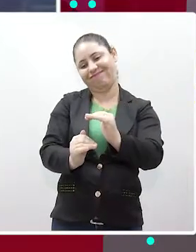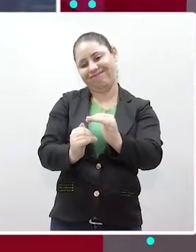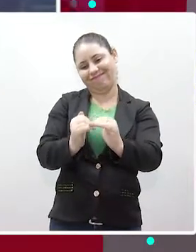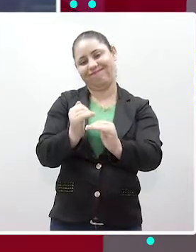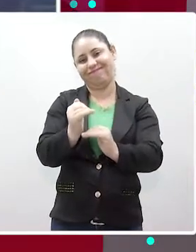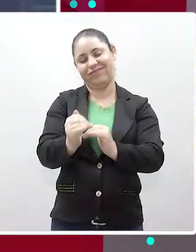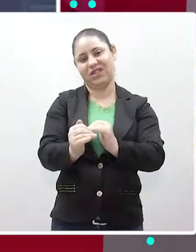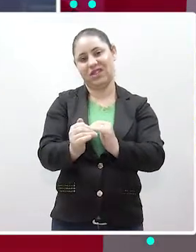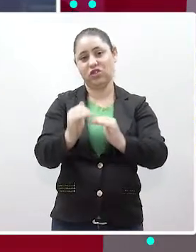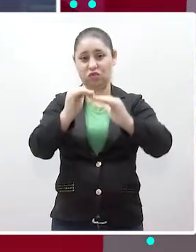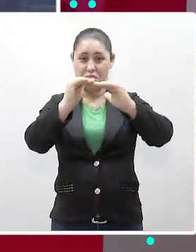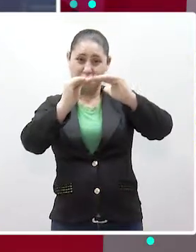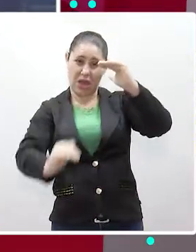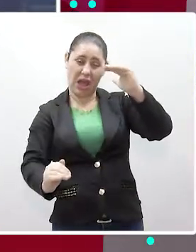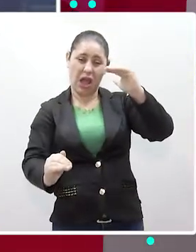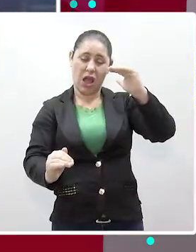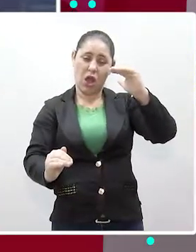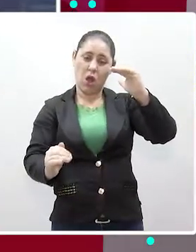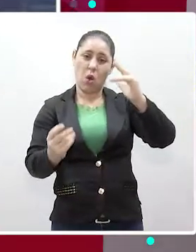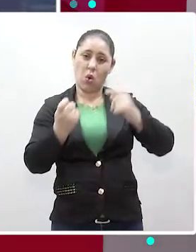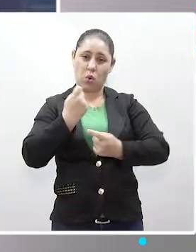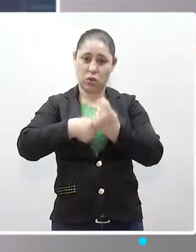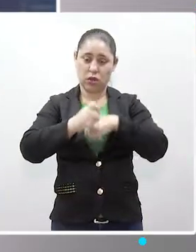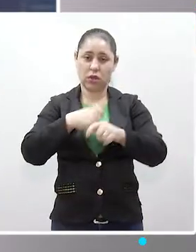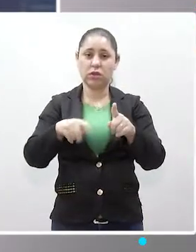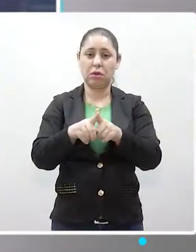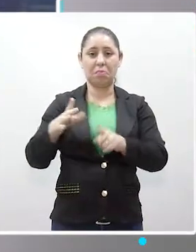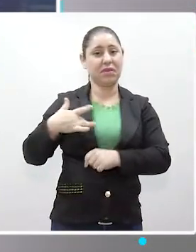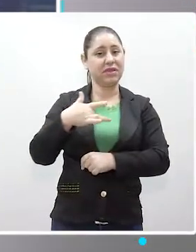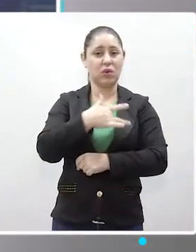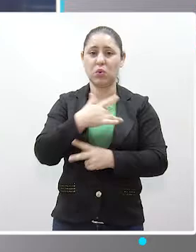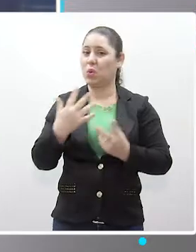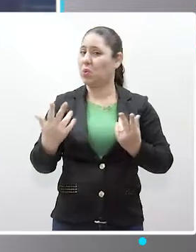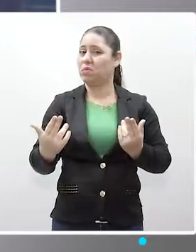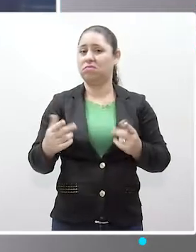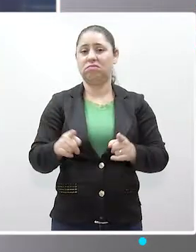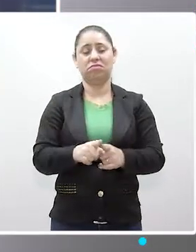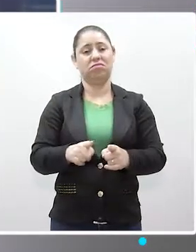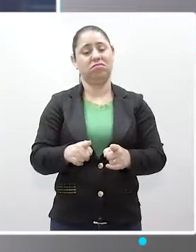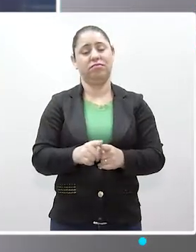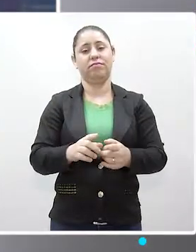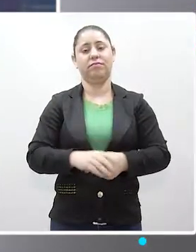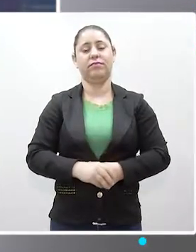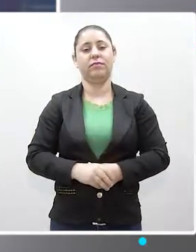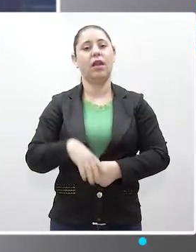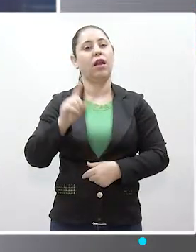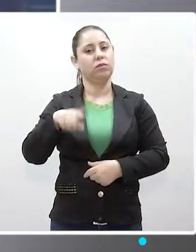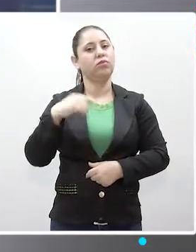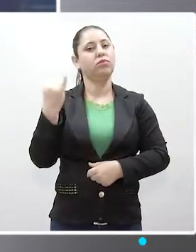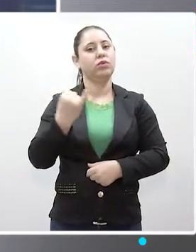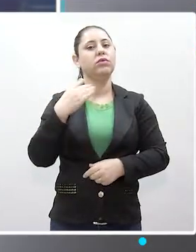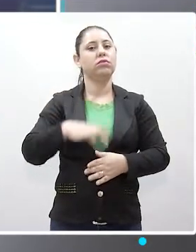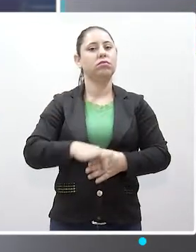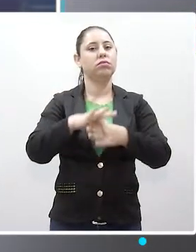de ter desigualdade econômica, nós também vamos ter uma desigualdade sanitária. E é importante destacar que os renomados